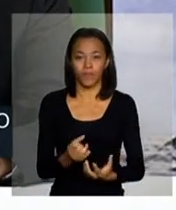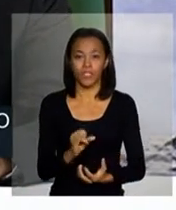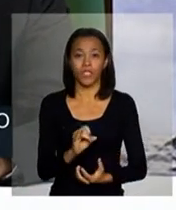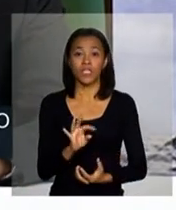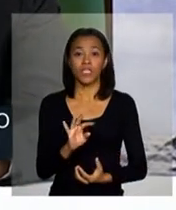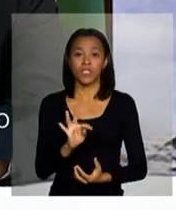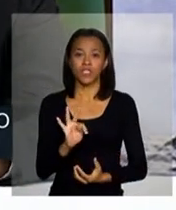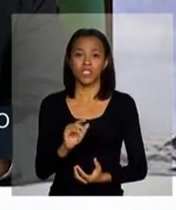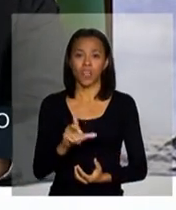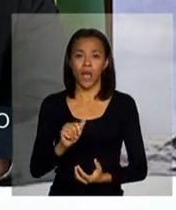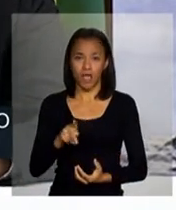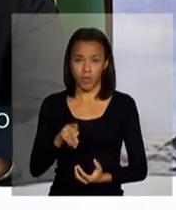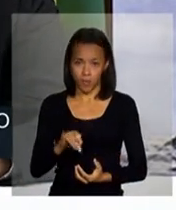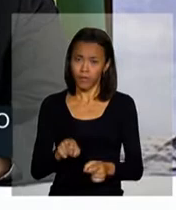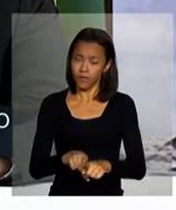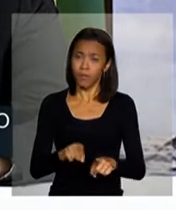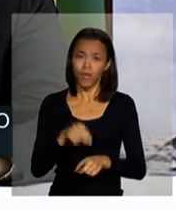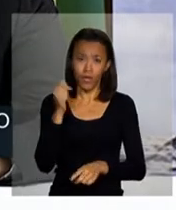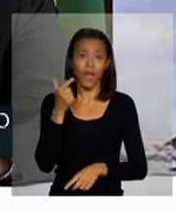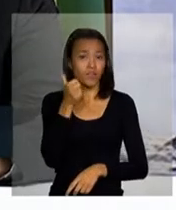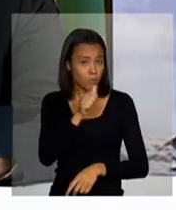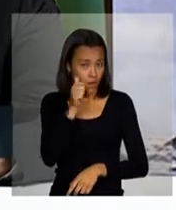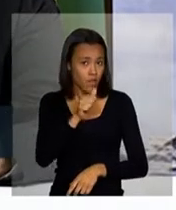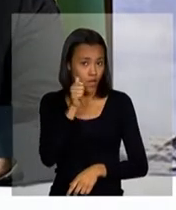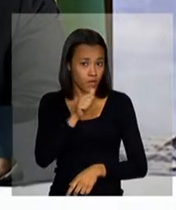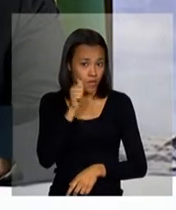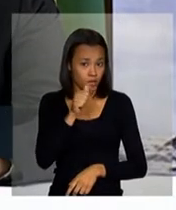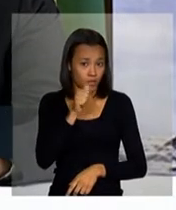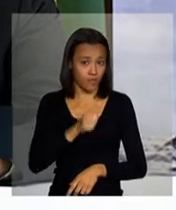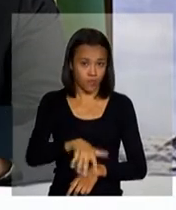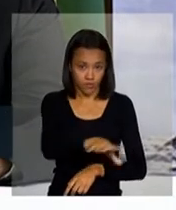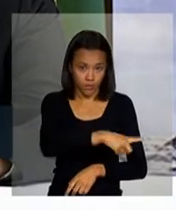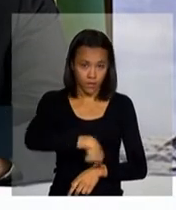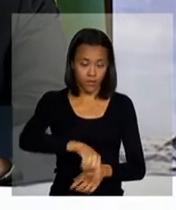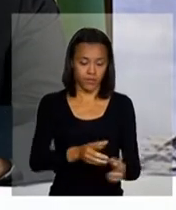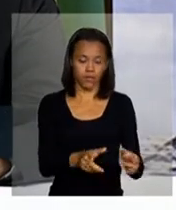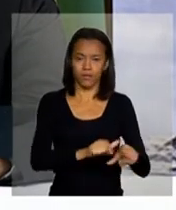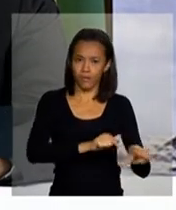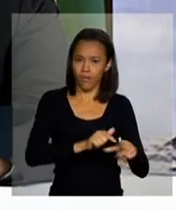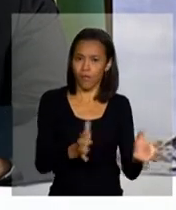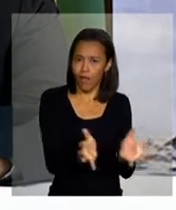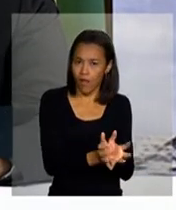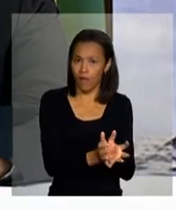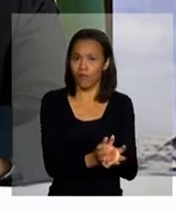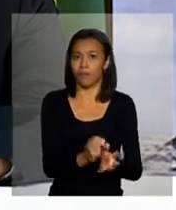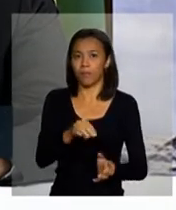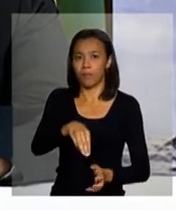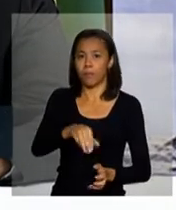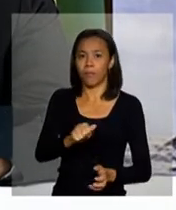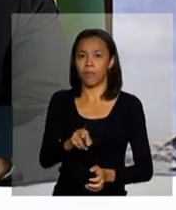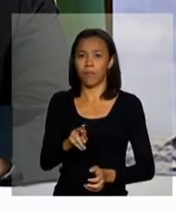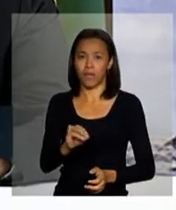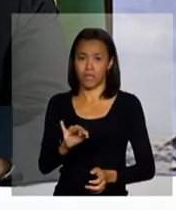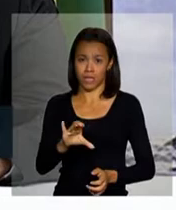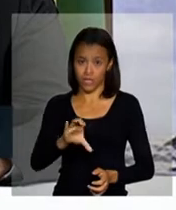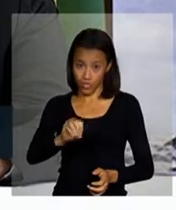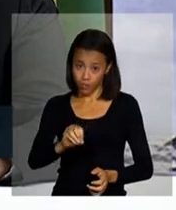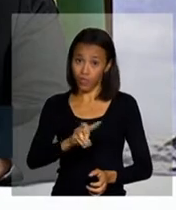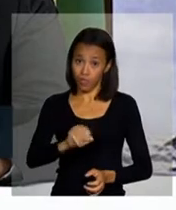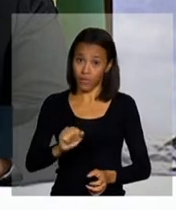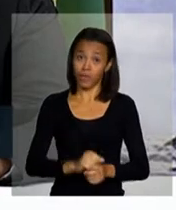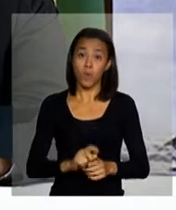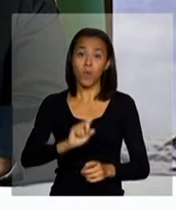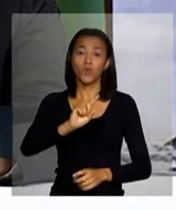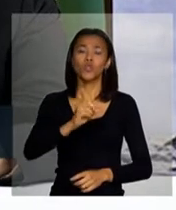Alcança também as mulheres da pesca, as marisqueiras, e vão poder contar com um financiamento de R$ 2.500